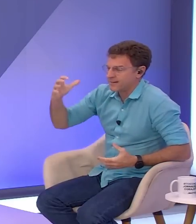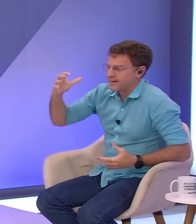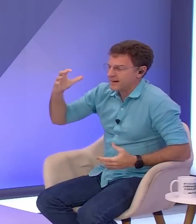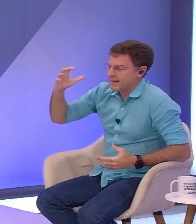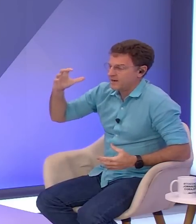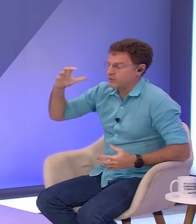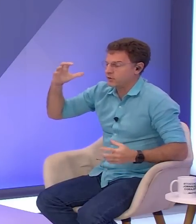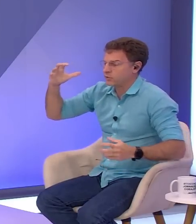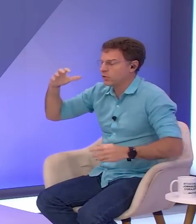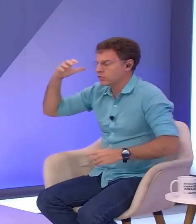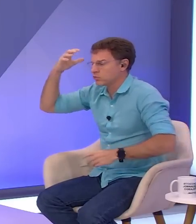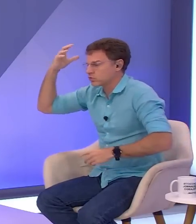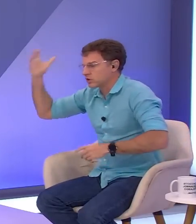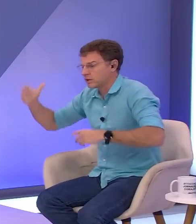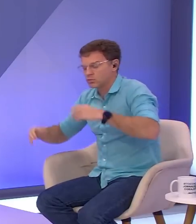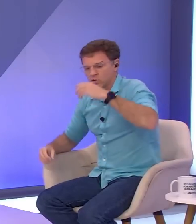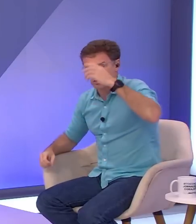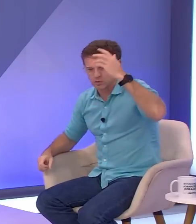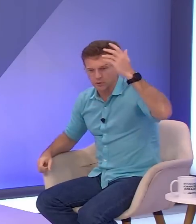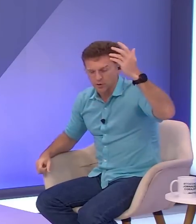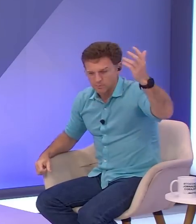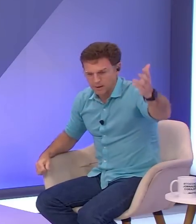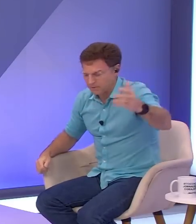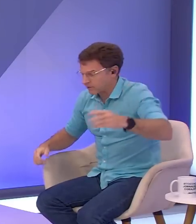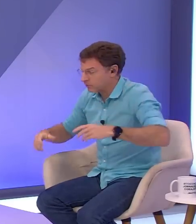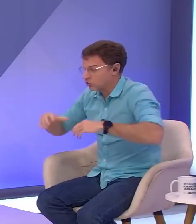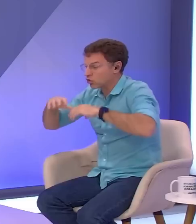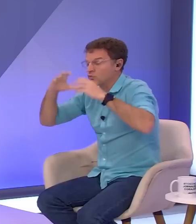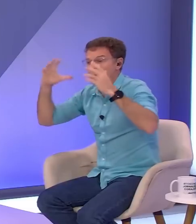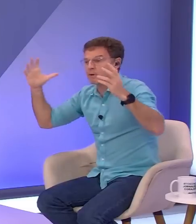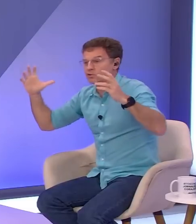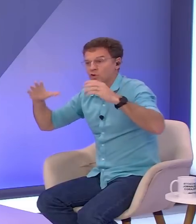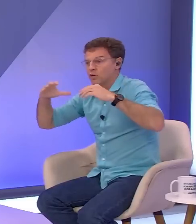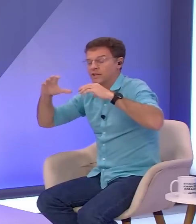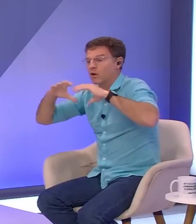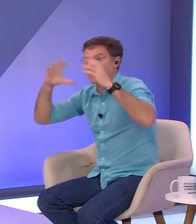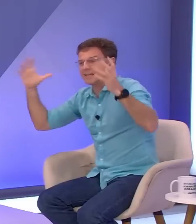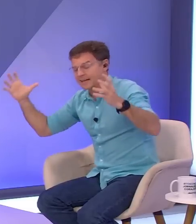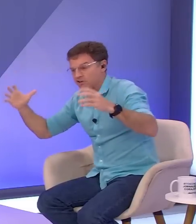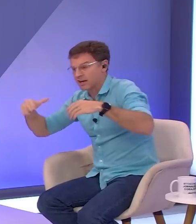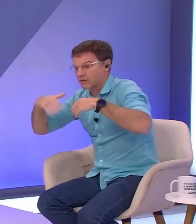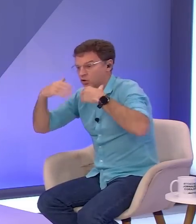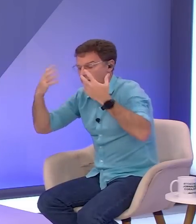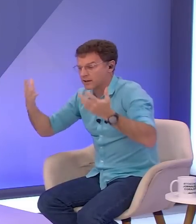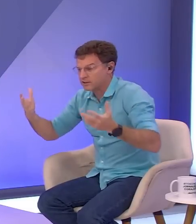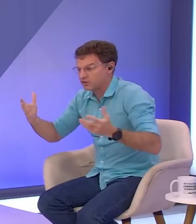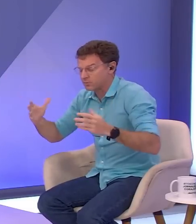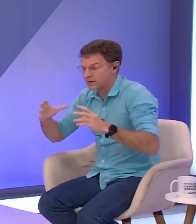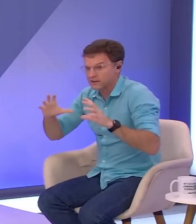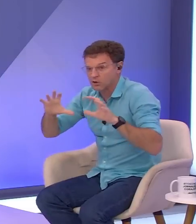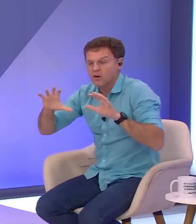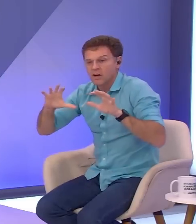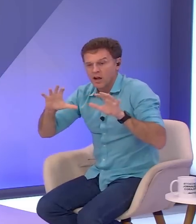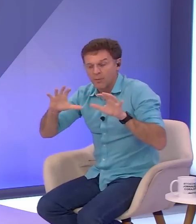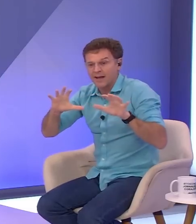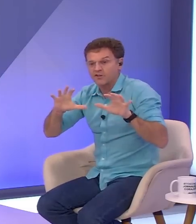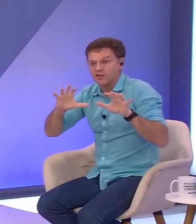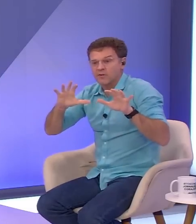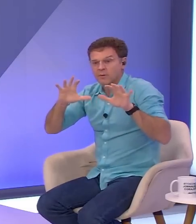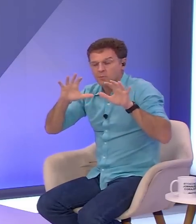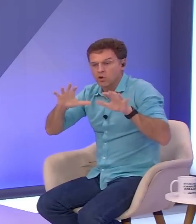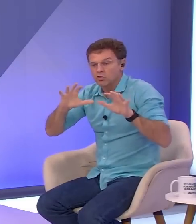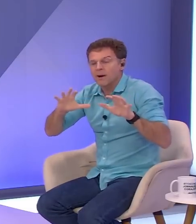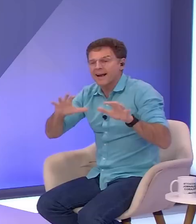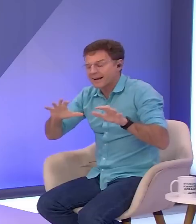frase ou de um santo ou do Papa Francisco, ou de uma pessoa que não é da Igreja Católica e inspira. Então, é uma